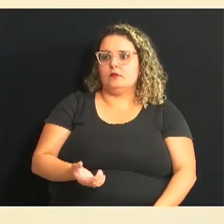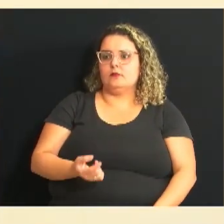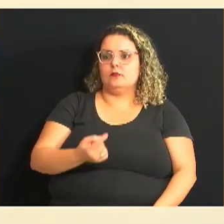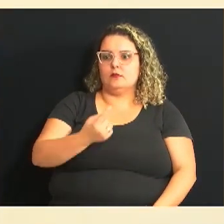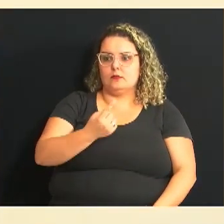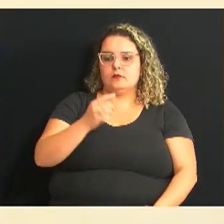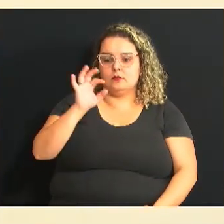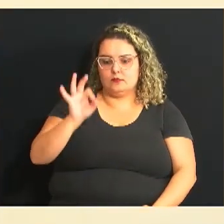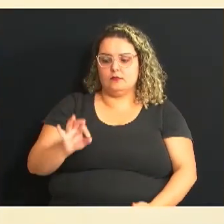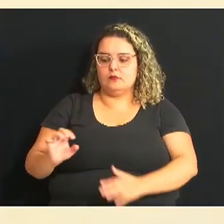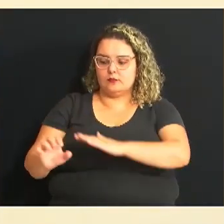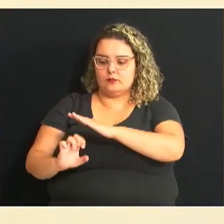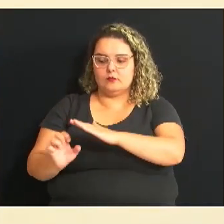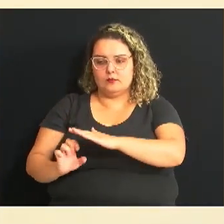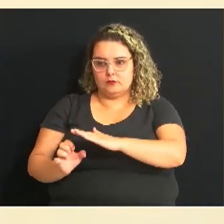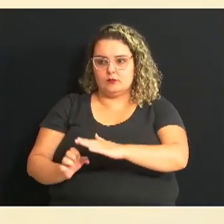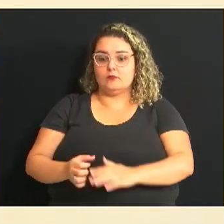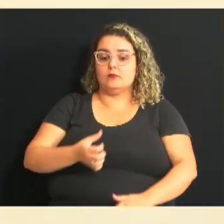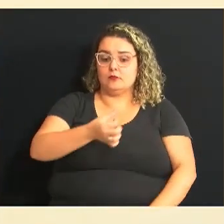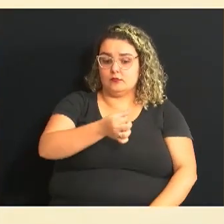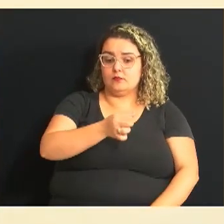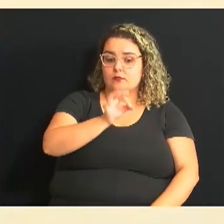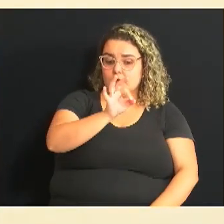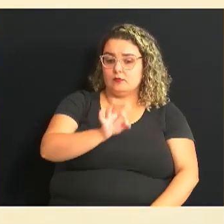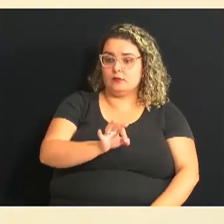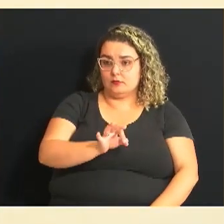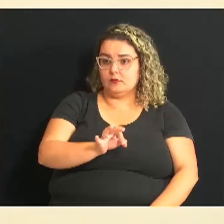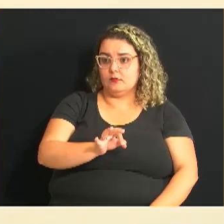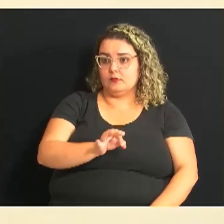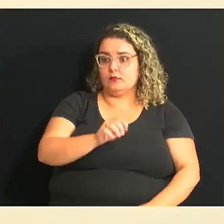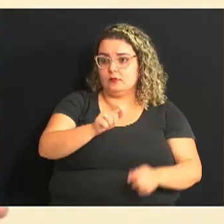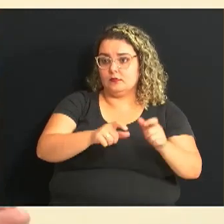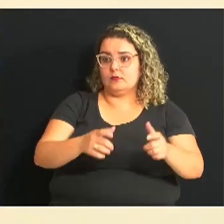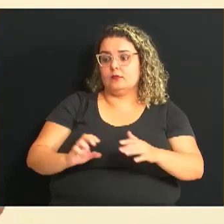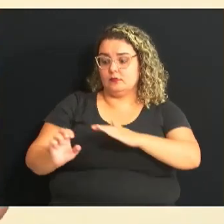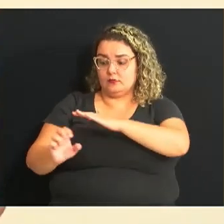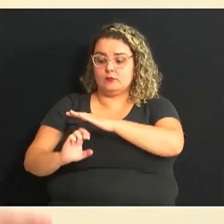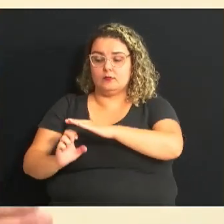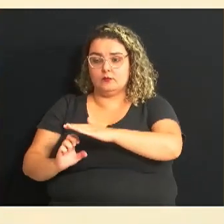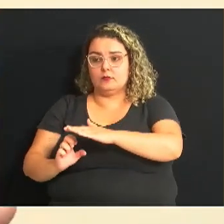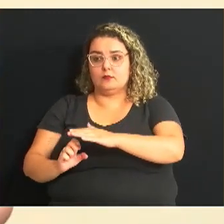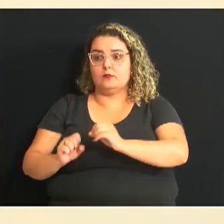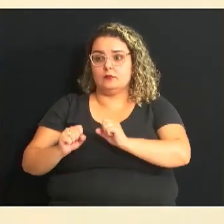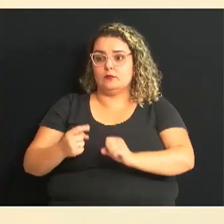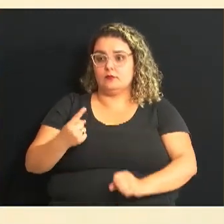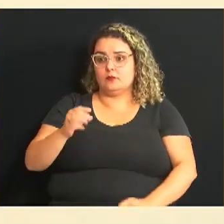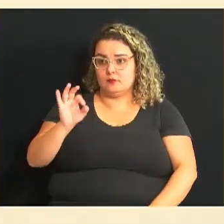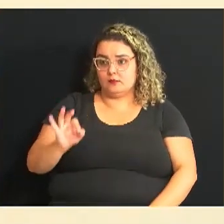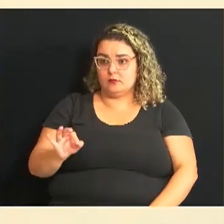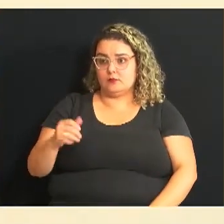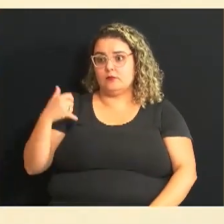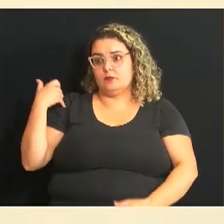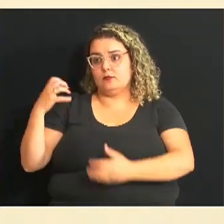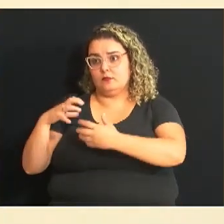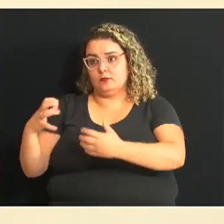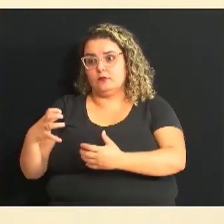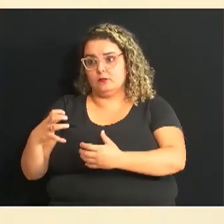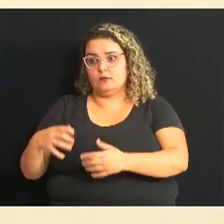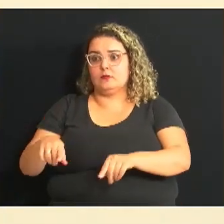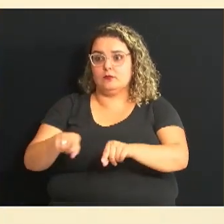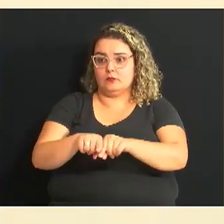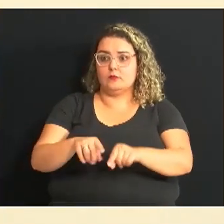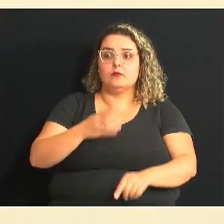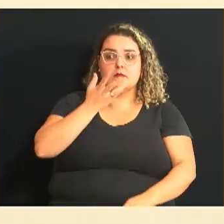jurídica e 6% pessoa física, inclusive a pessoa jurídica ela pode destinar 1% tanto para o idoso quanto para a criança,